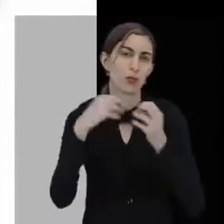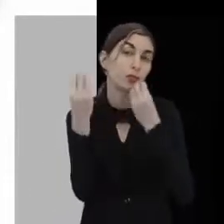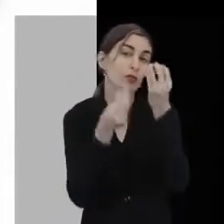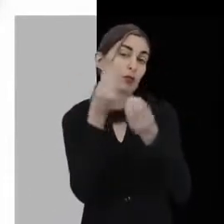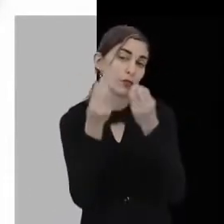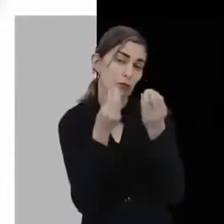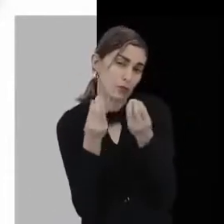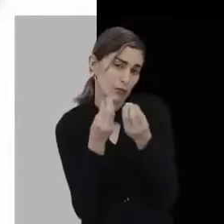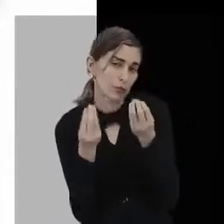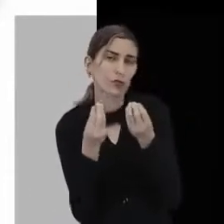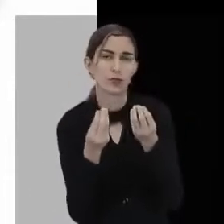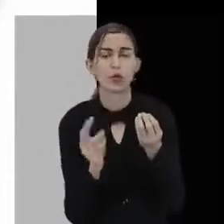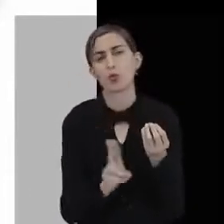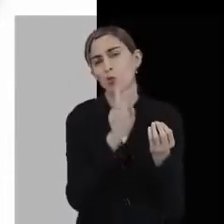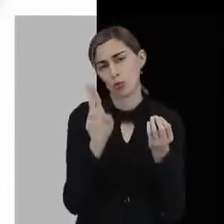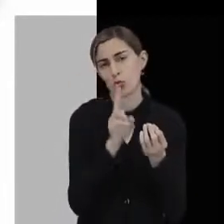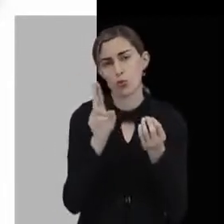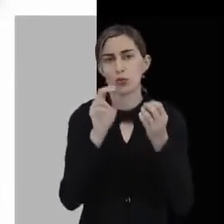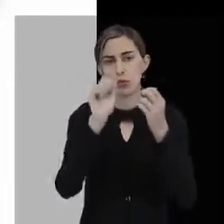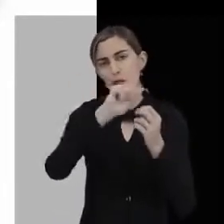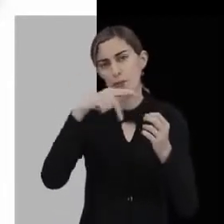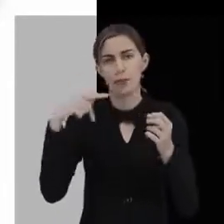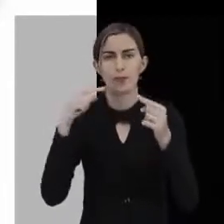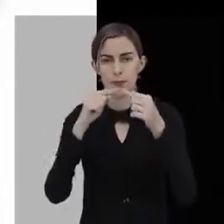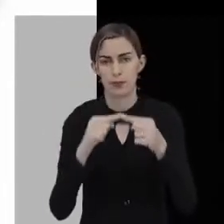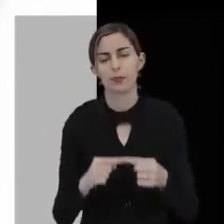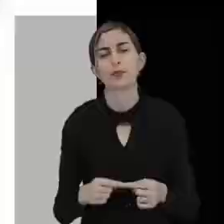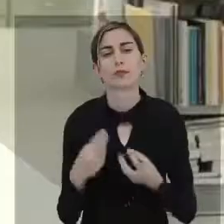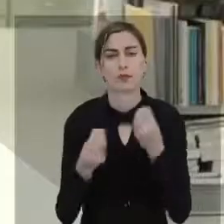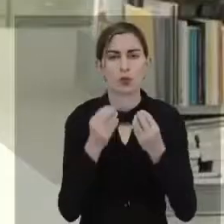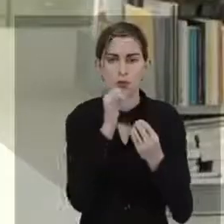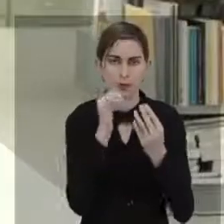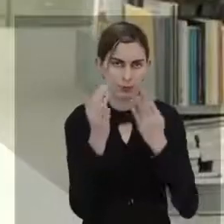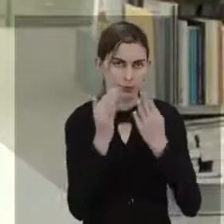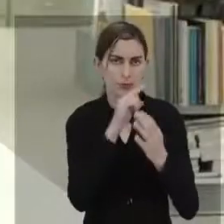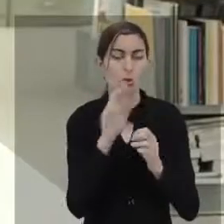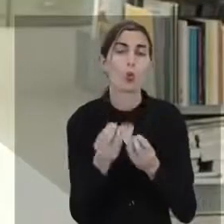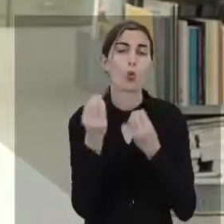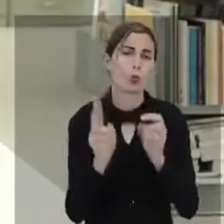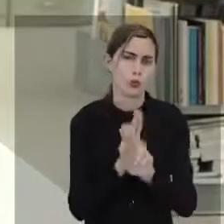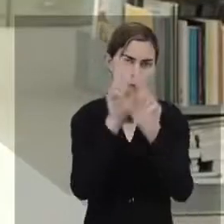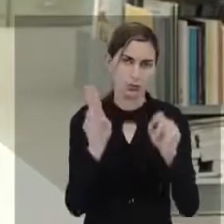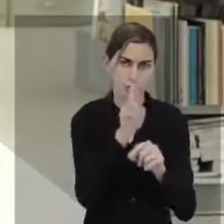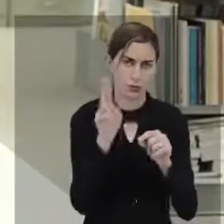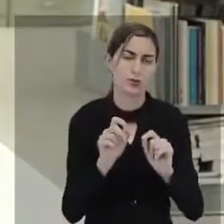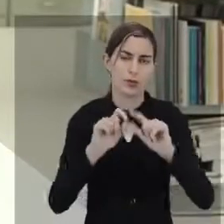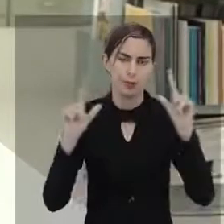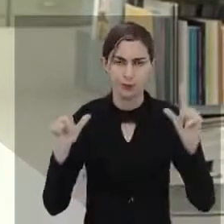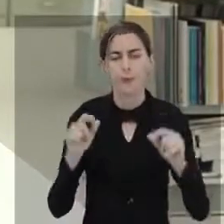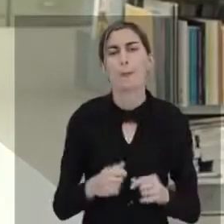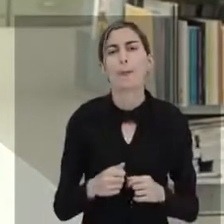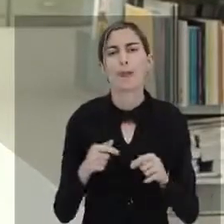esse aceito do termo de uso na sua aplicação. Então, aqui está um exemplo de como a gente usar o Shared Preference, como a